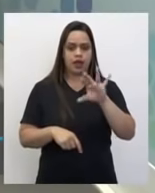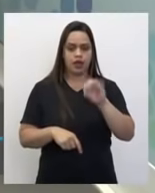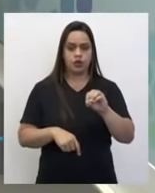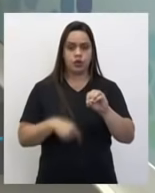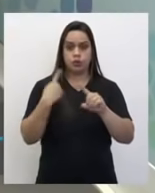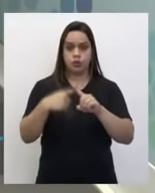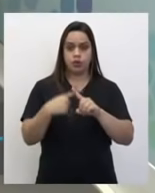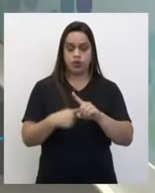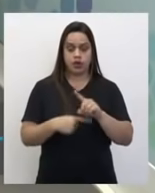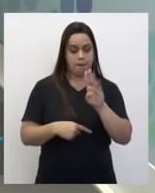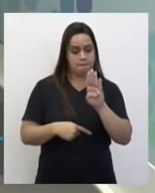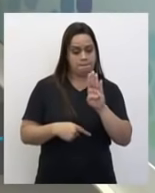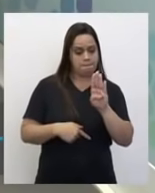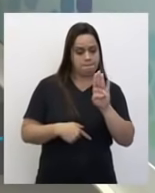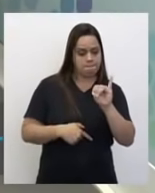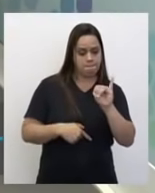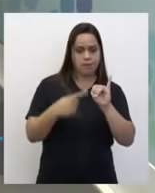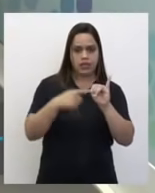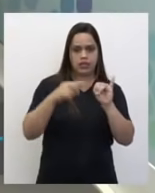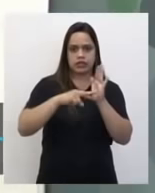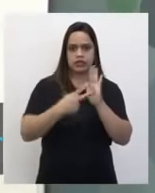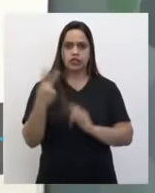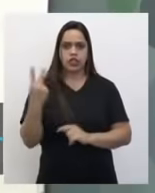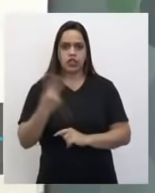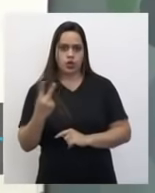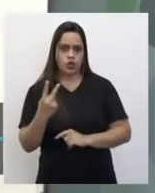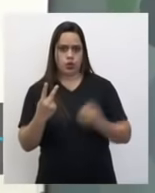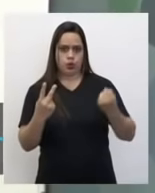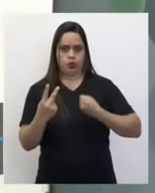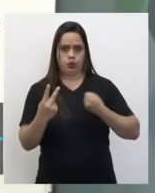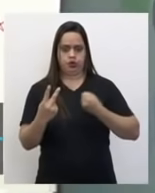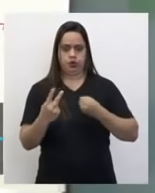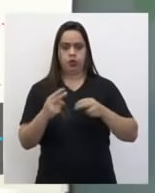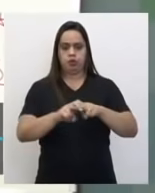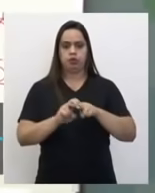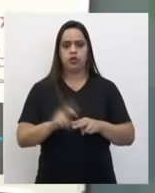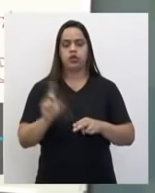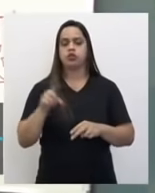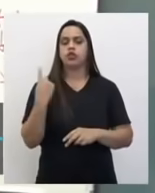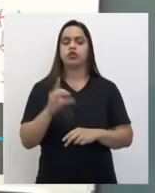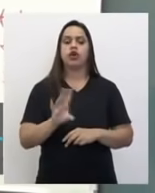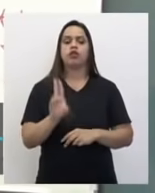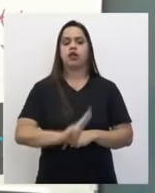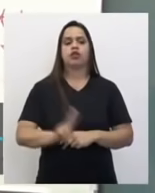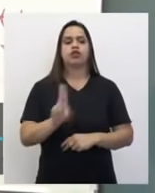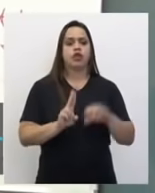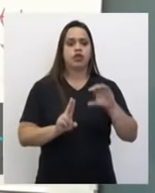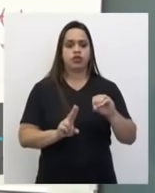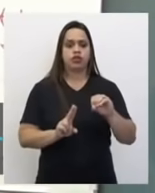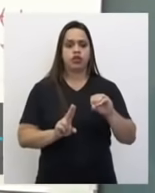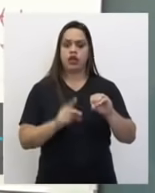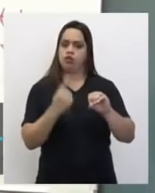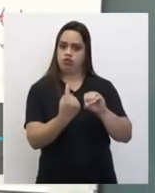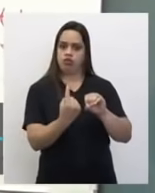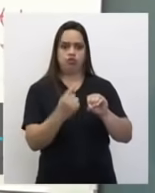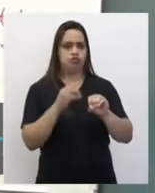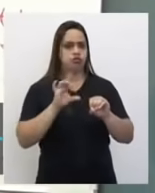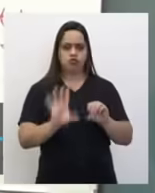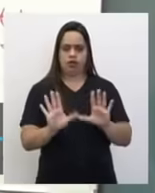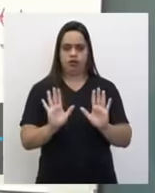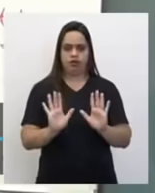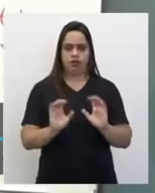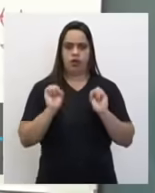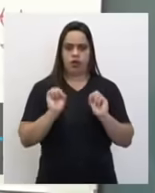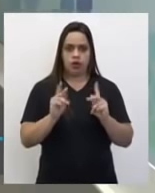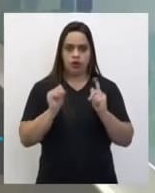quer dizer que só existem dois algarismos ali. E é por isso que a gente só vai utilizar o zero e o um.